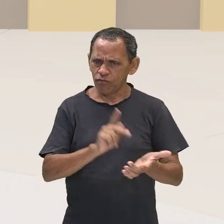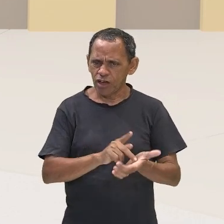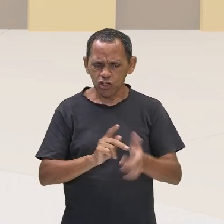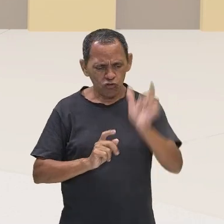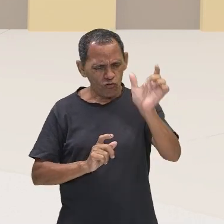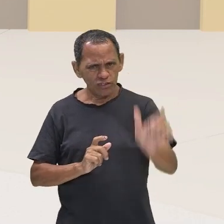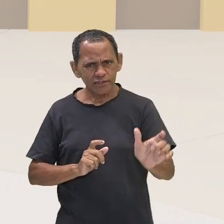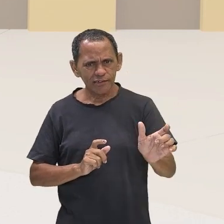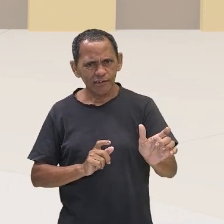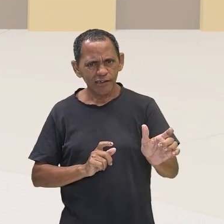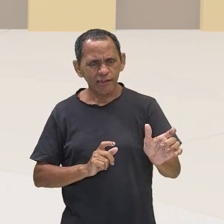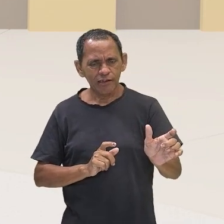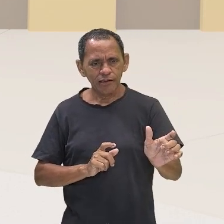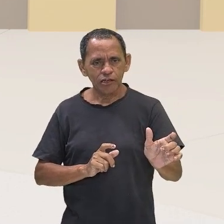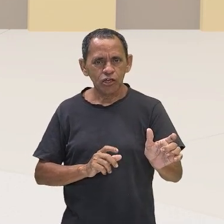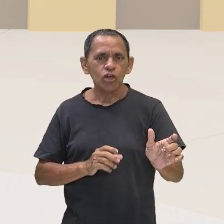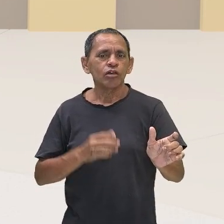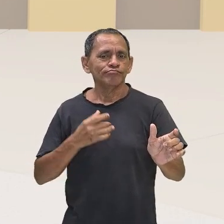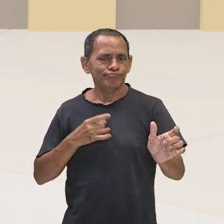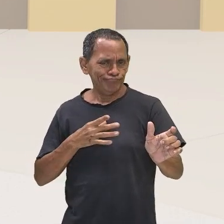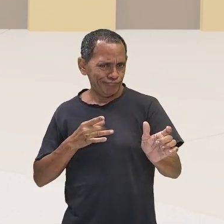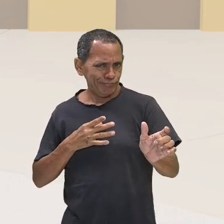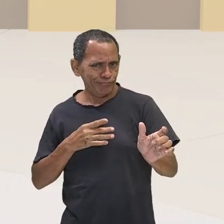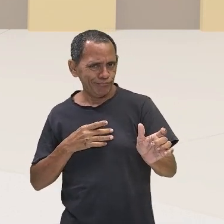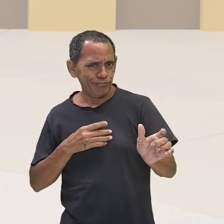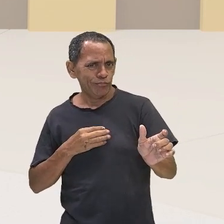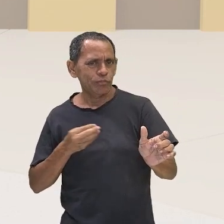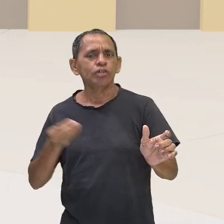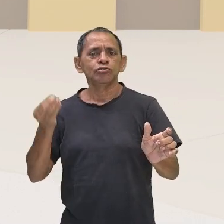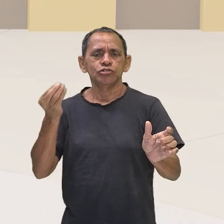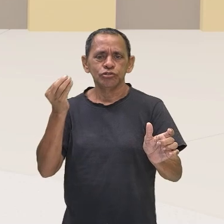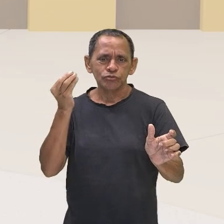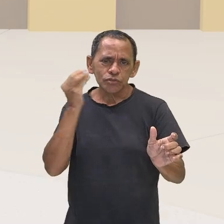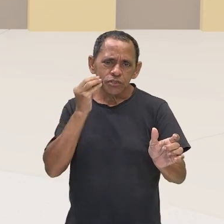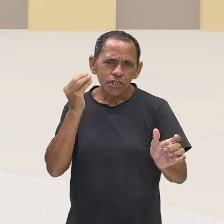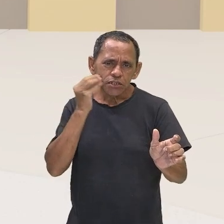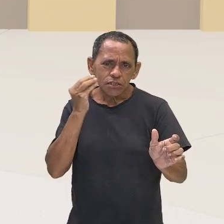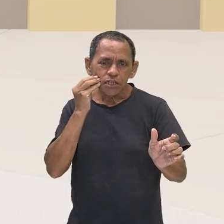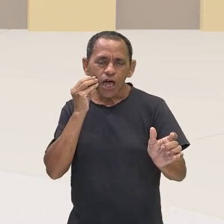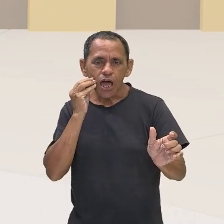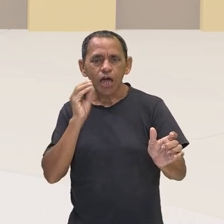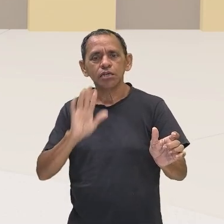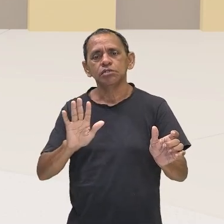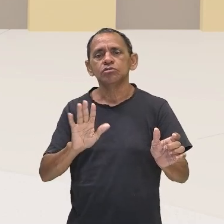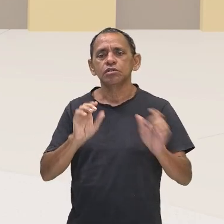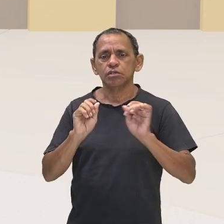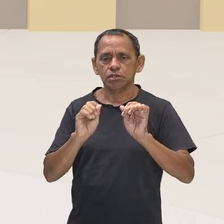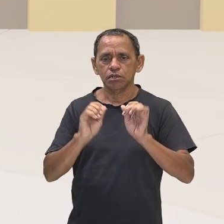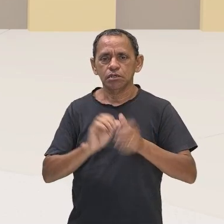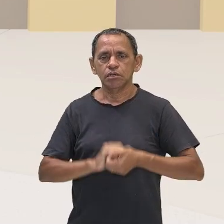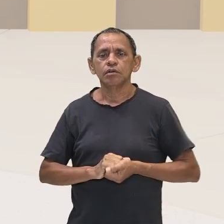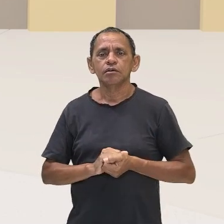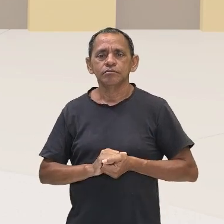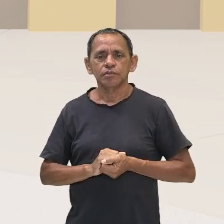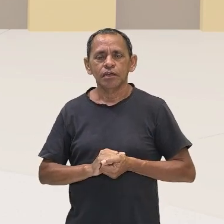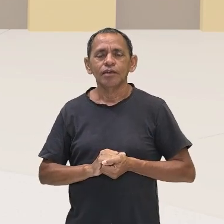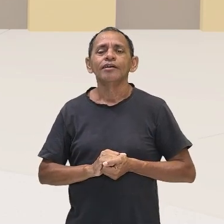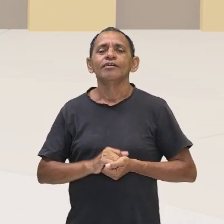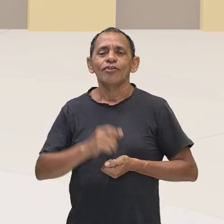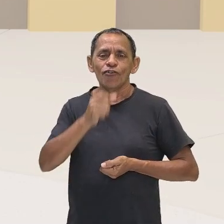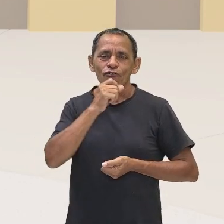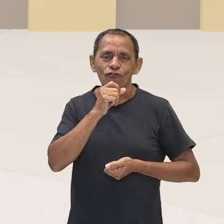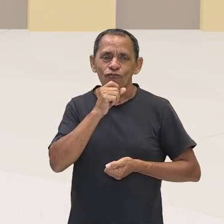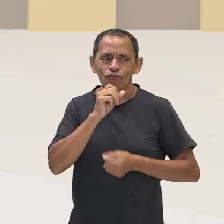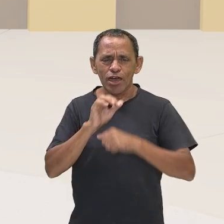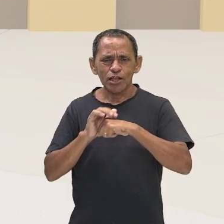medo de tentar e no final dá certo, né? Então, são crenças limitantes. Ou sou velho demais, né? Sou